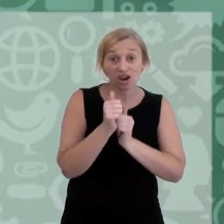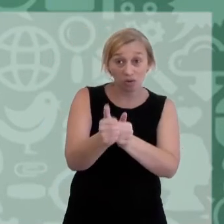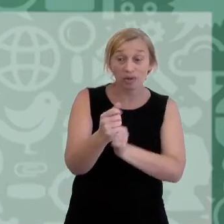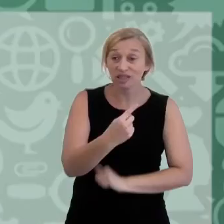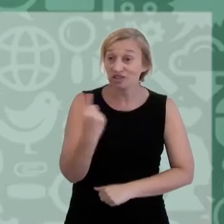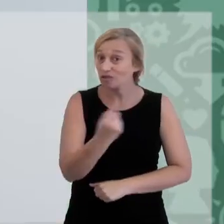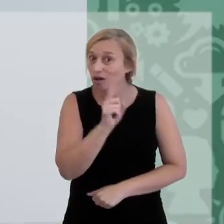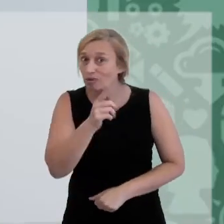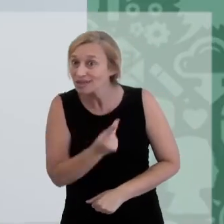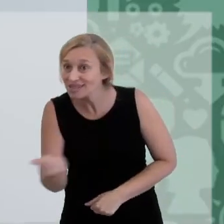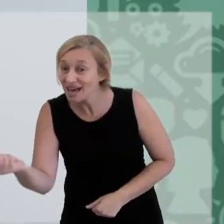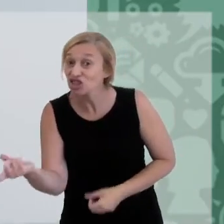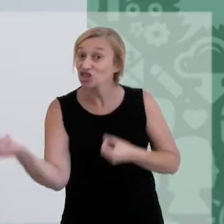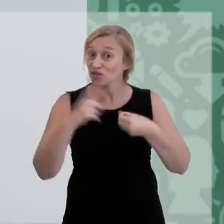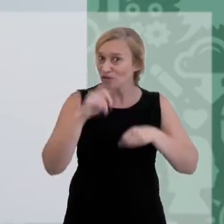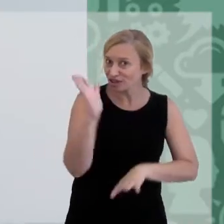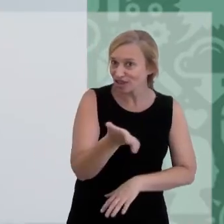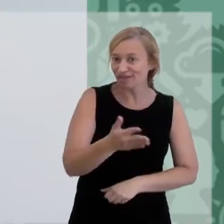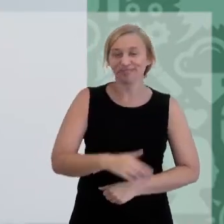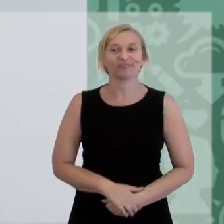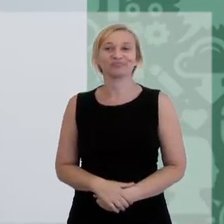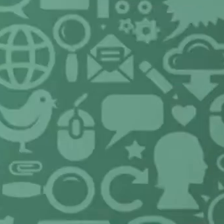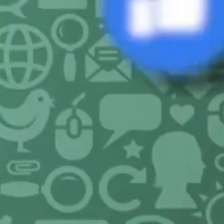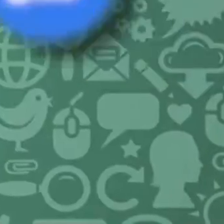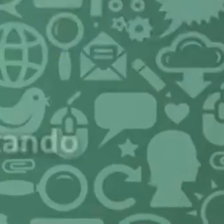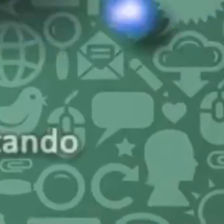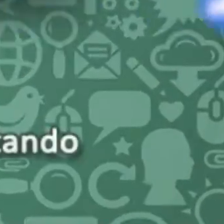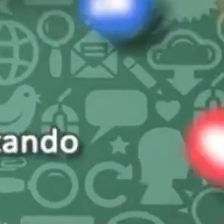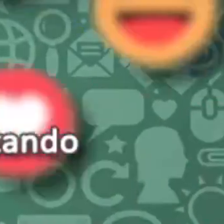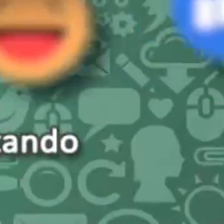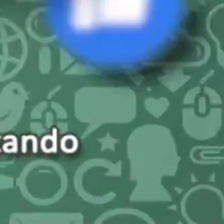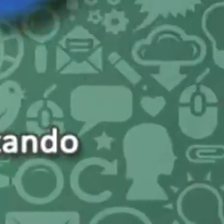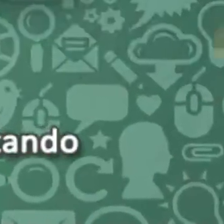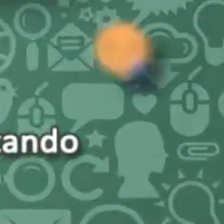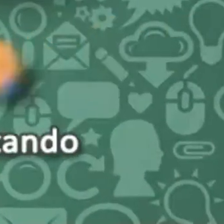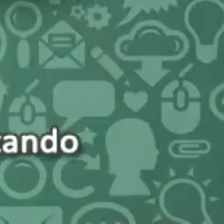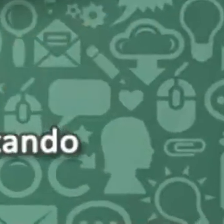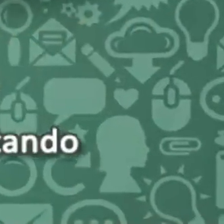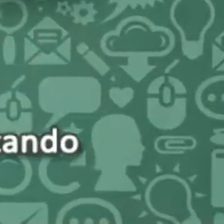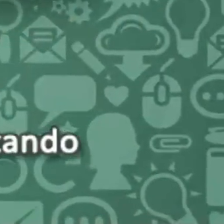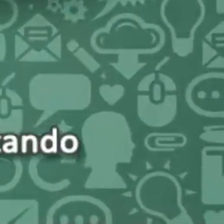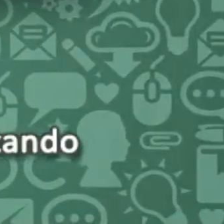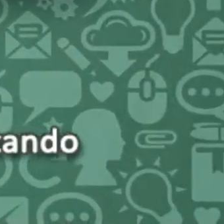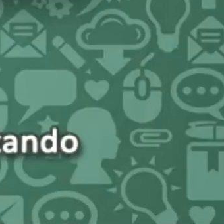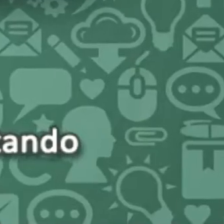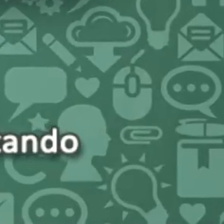que está acompanhando a gente, não sai daí não, a gente volta já já.